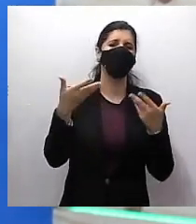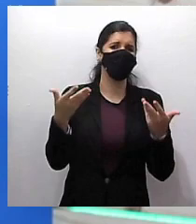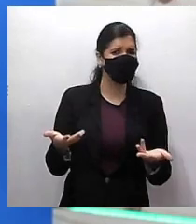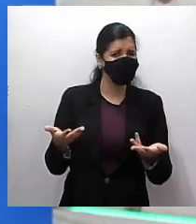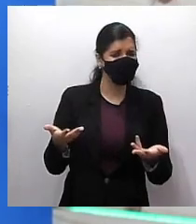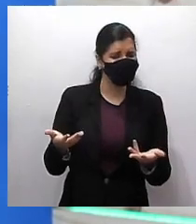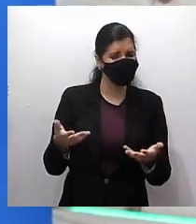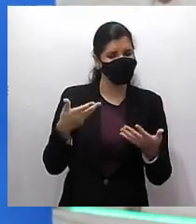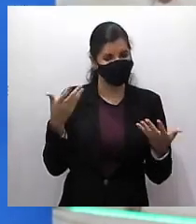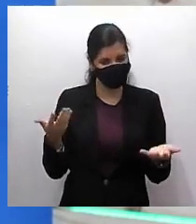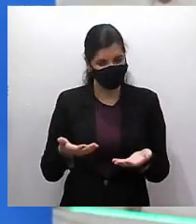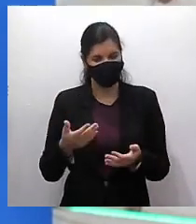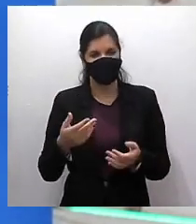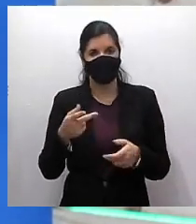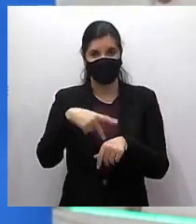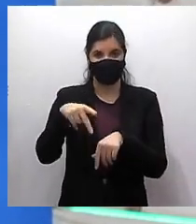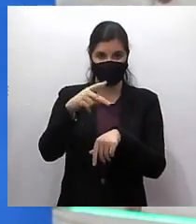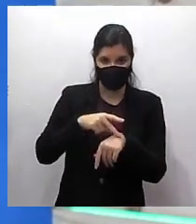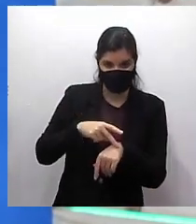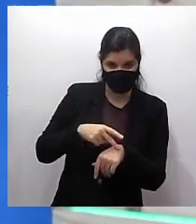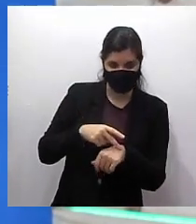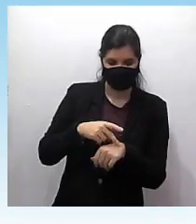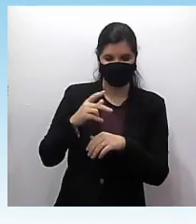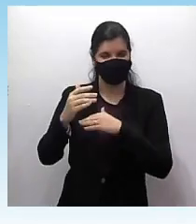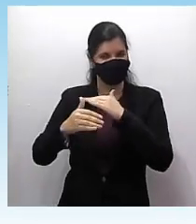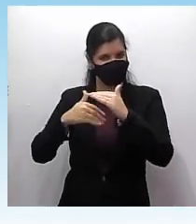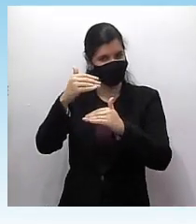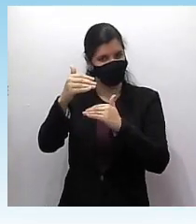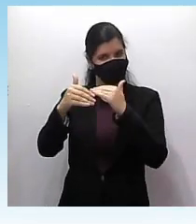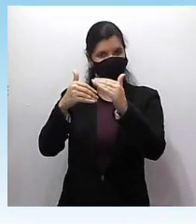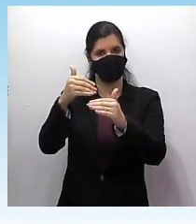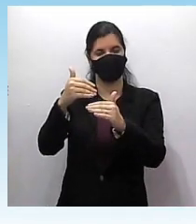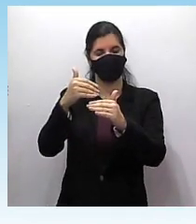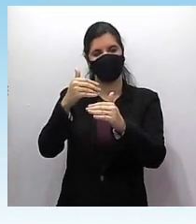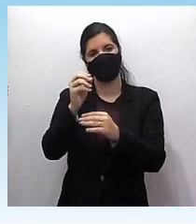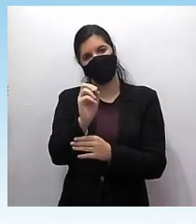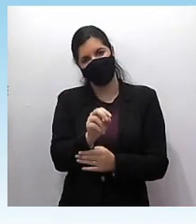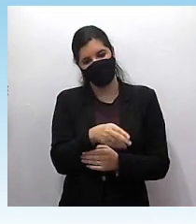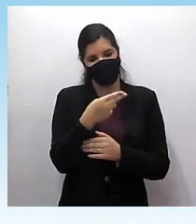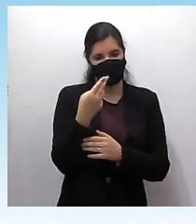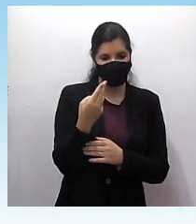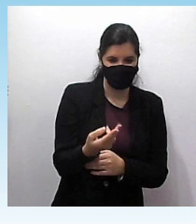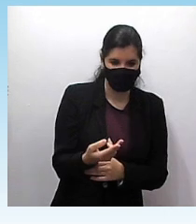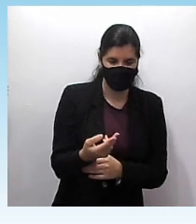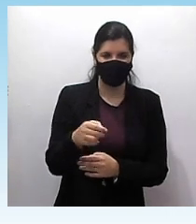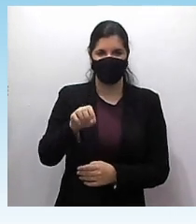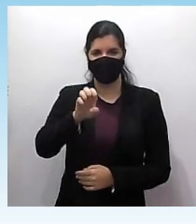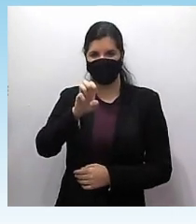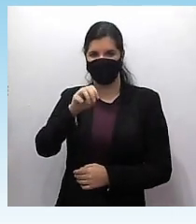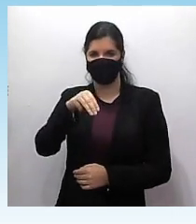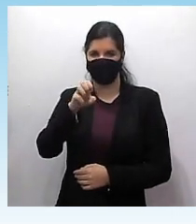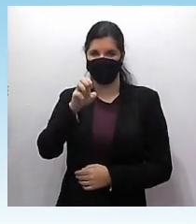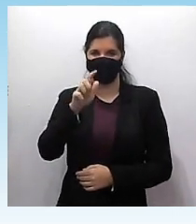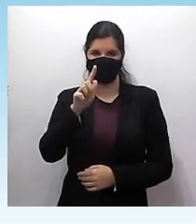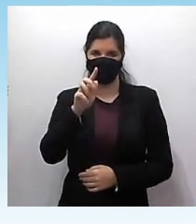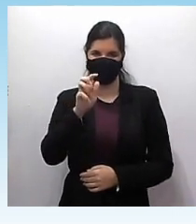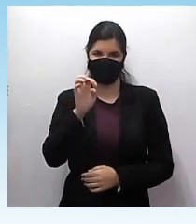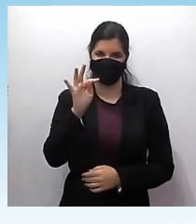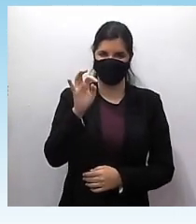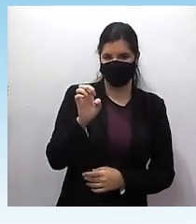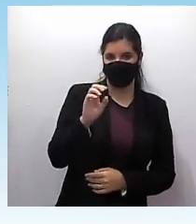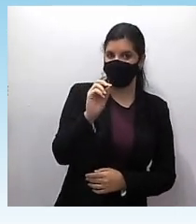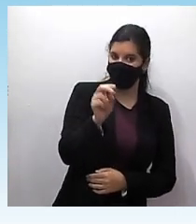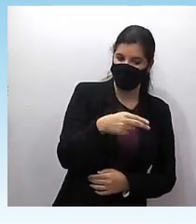classificação? Ou você vai dizer que o país ele é desenvolvido, ou ele é emergente, ou ele